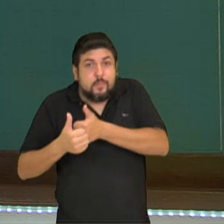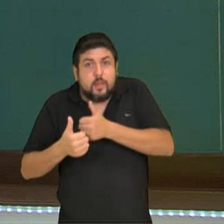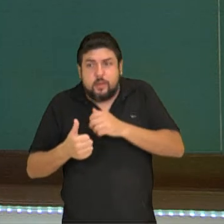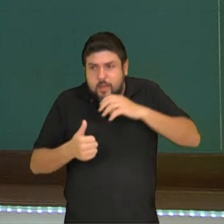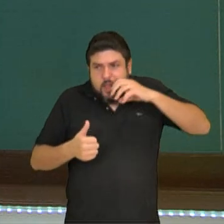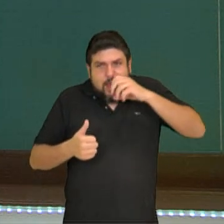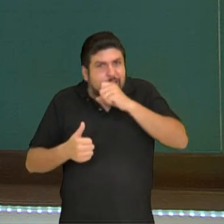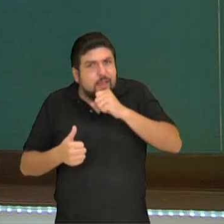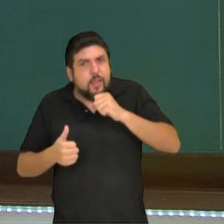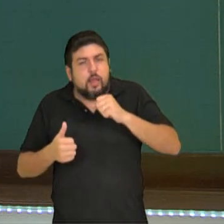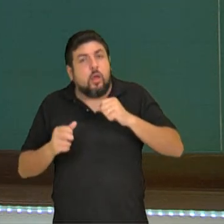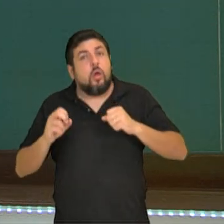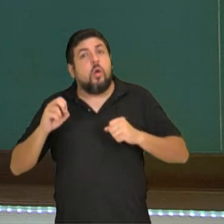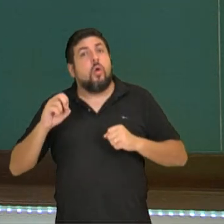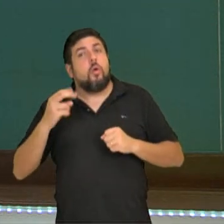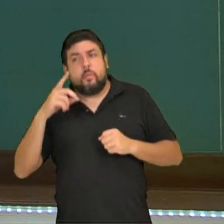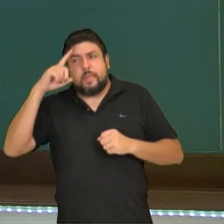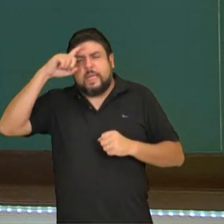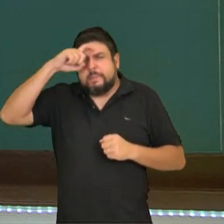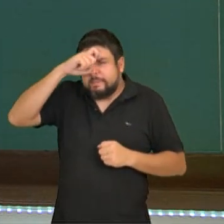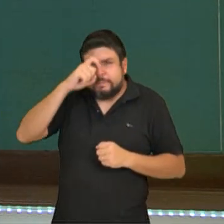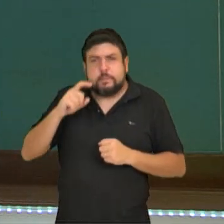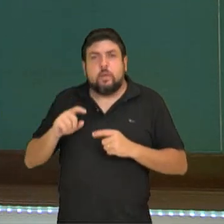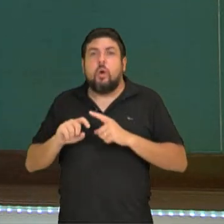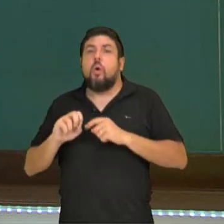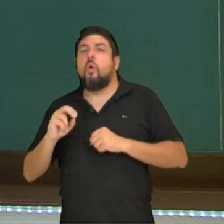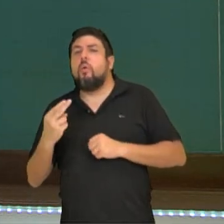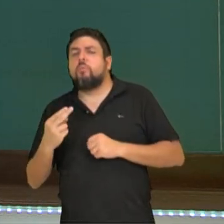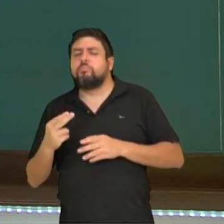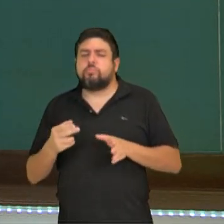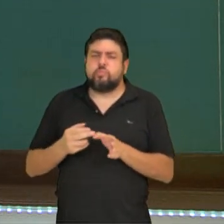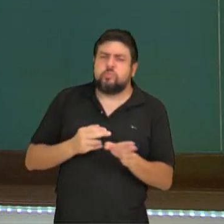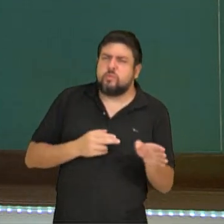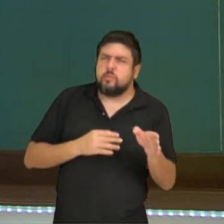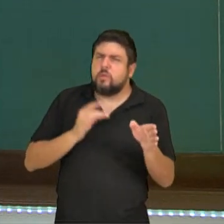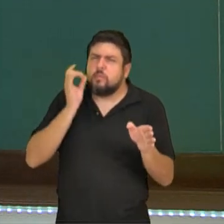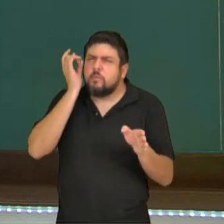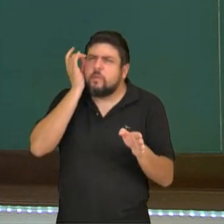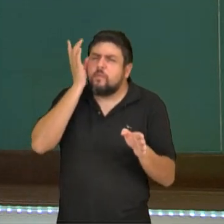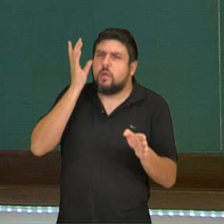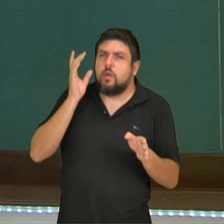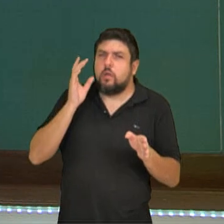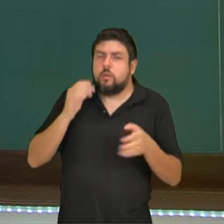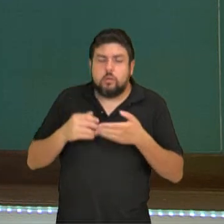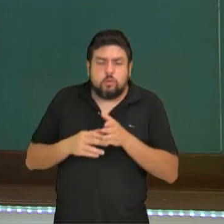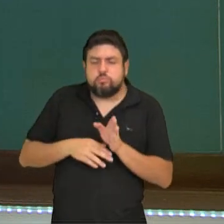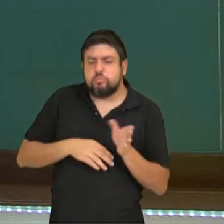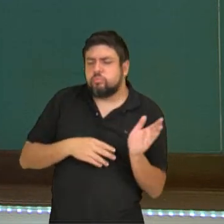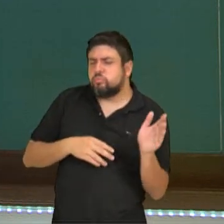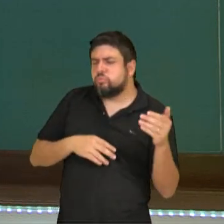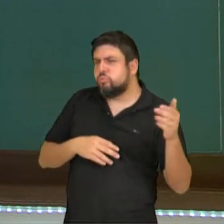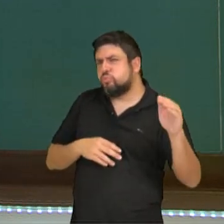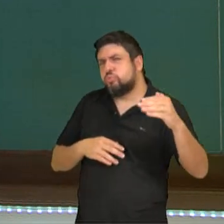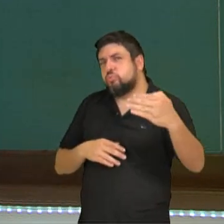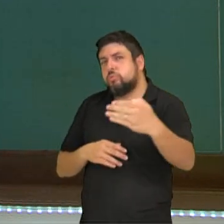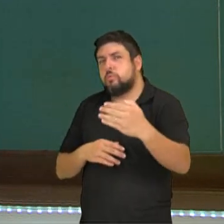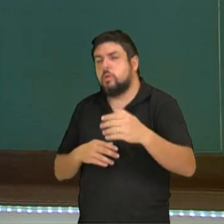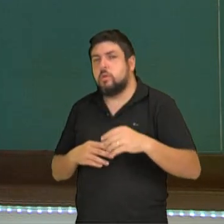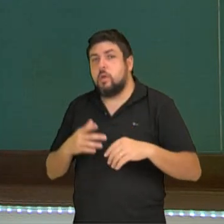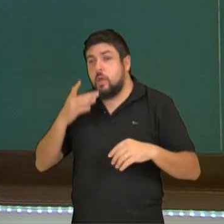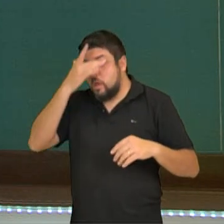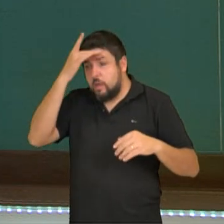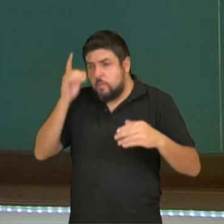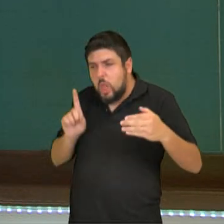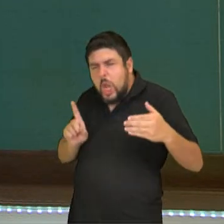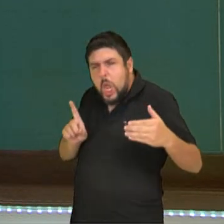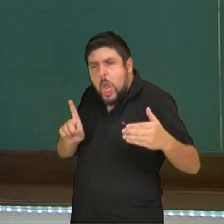correr menos, correr um pouquinho menos, ou eu vou dar a volta por um lugar mais limpo, e chegar talvez antes que a pessoa está passando por esse lugar